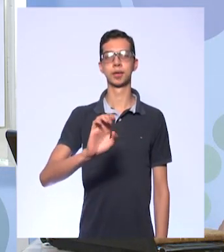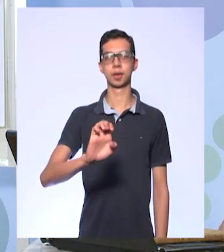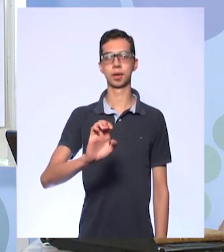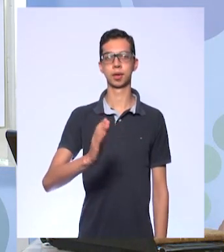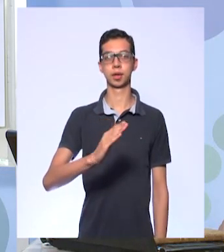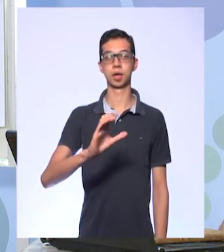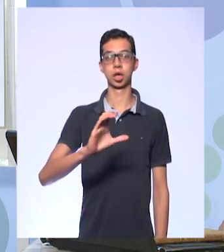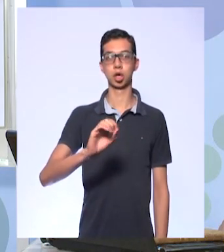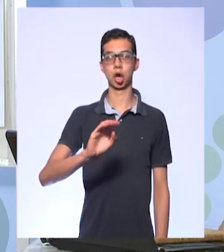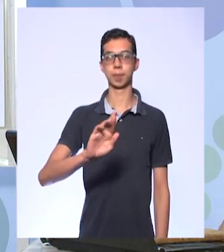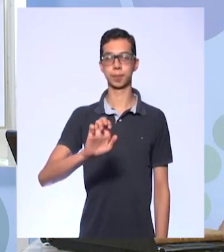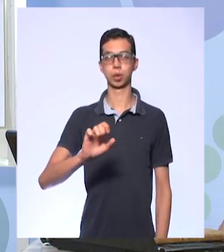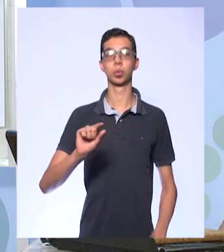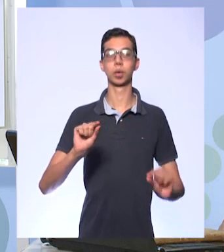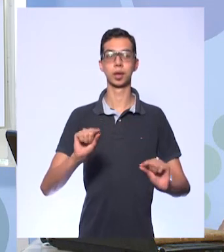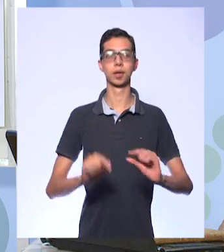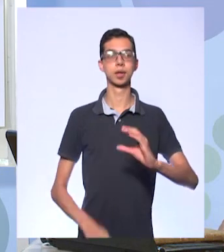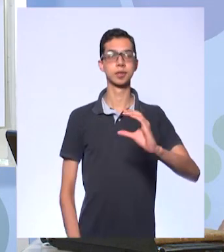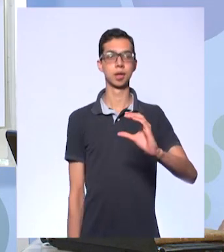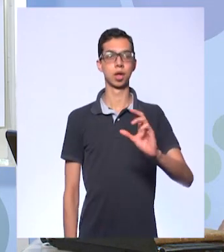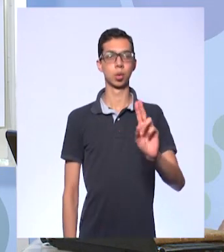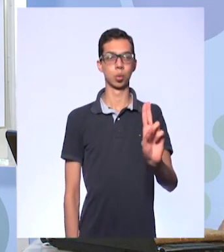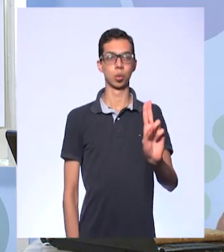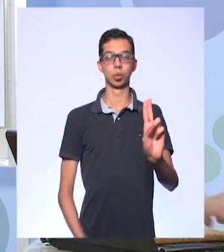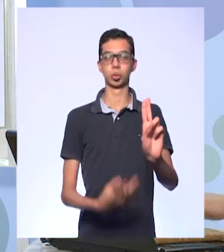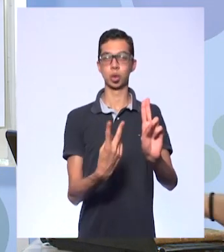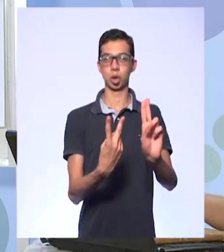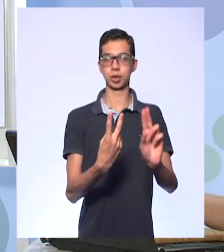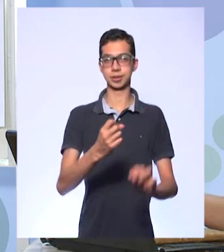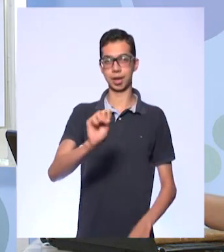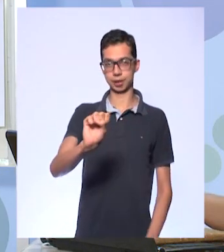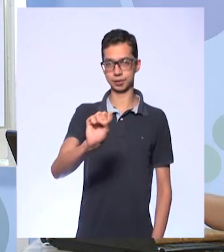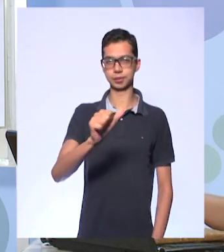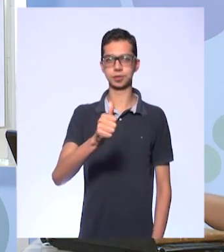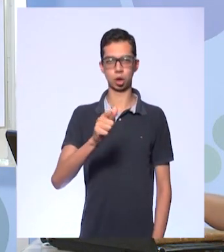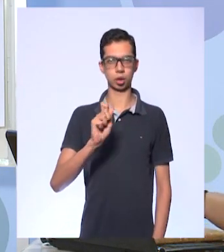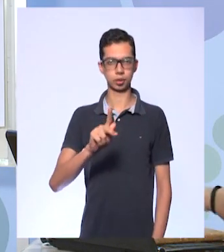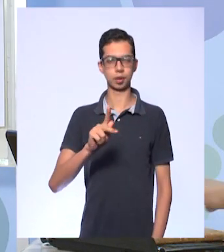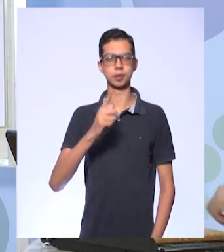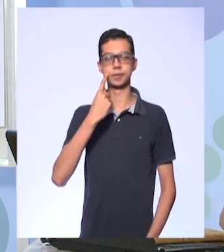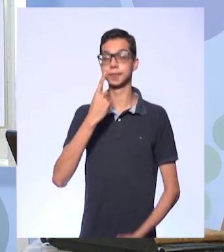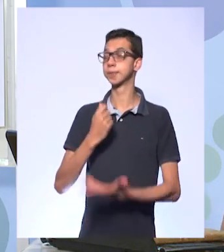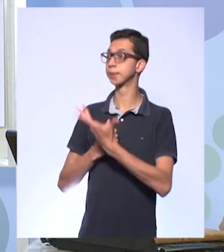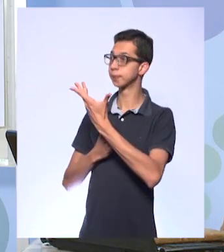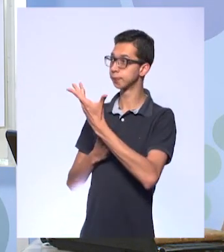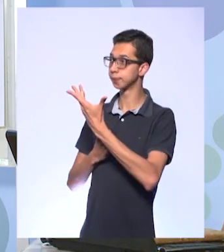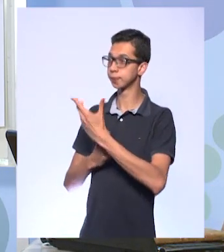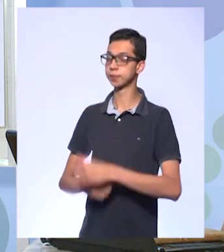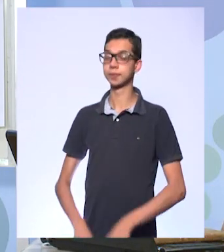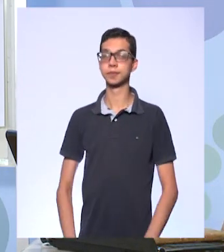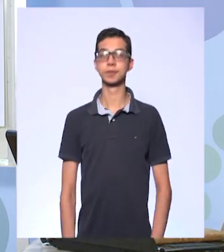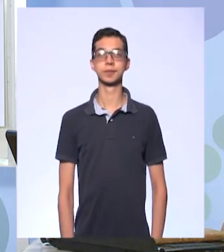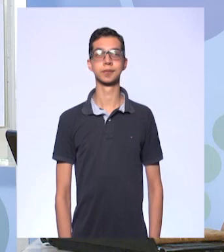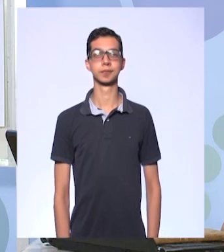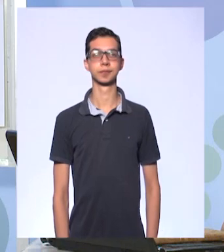Cu2S, é isso? Isso. Isso. Então, vamos calcular aqui, ó. Eu tenho 2